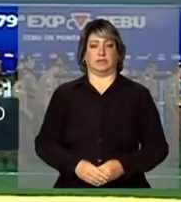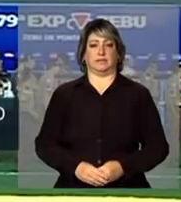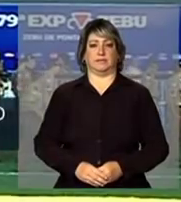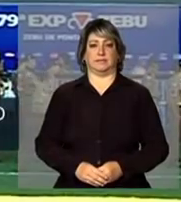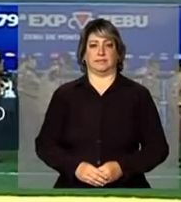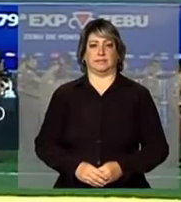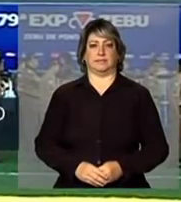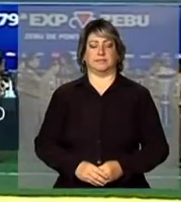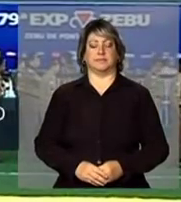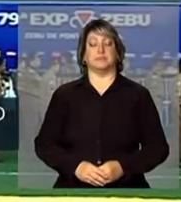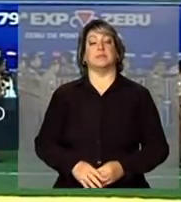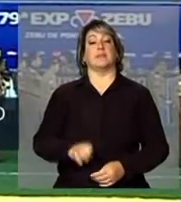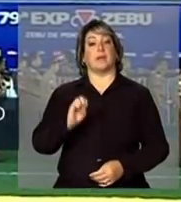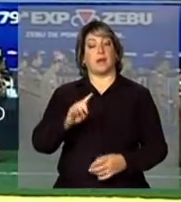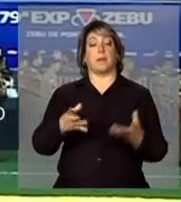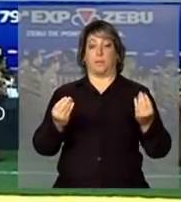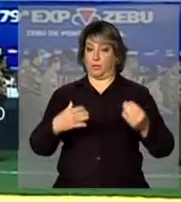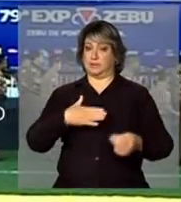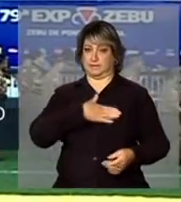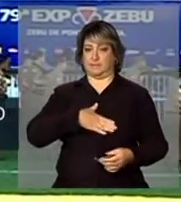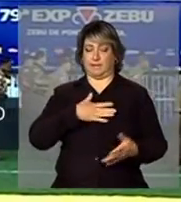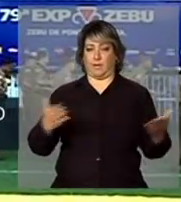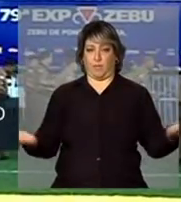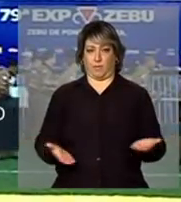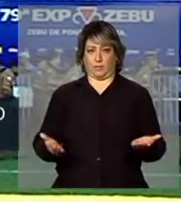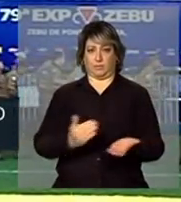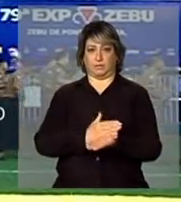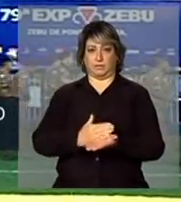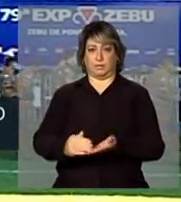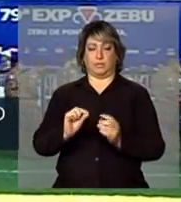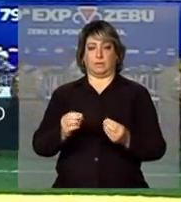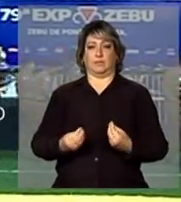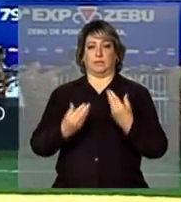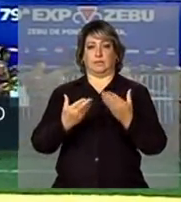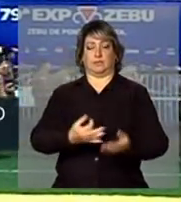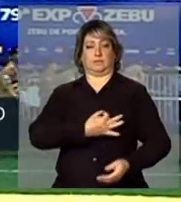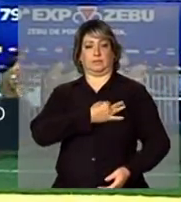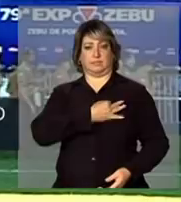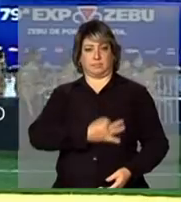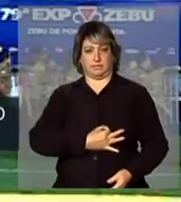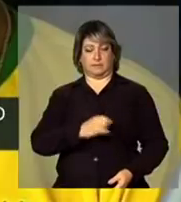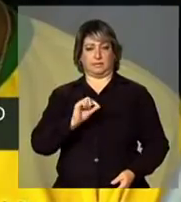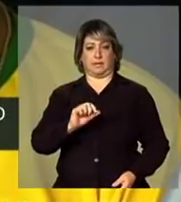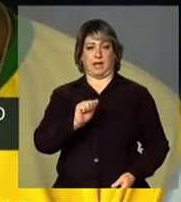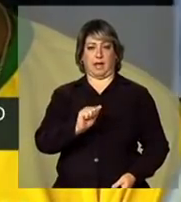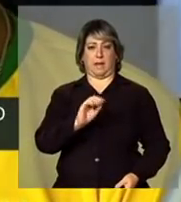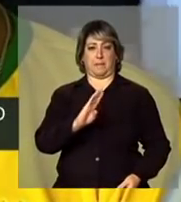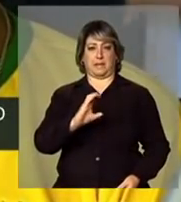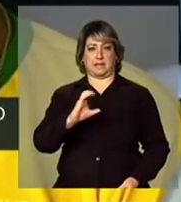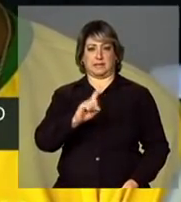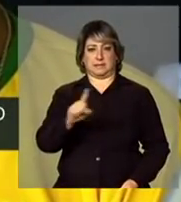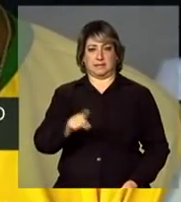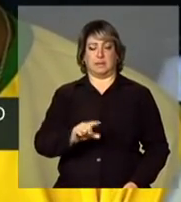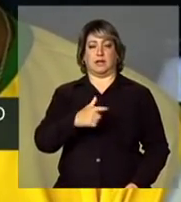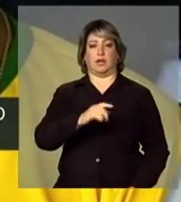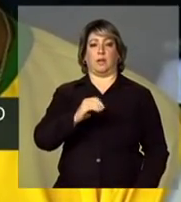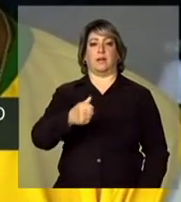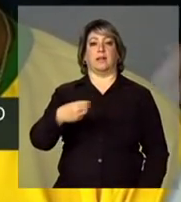É com grande satisfação que damos início à entrega da Comenda do Mérito ABCZ